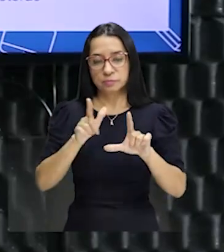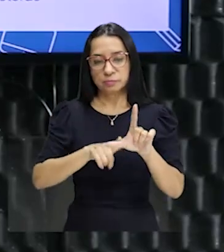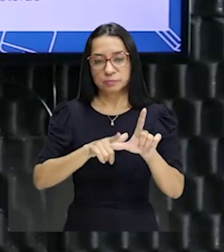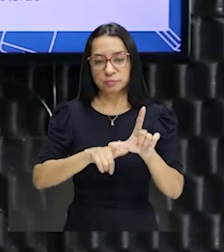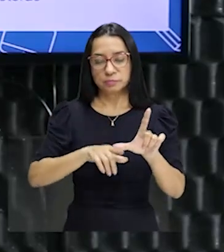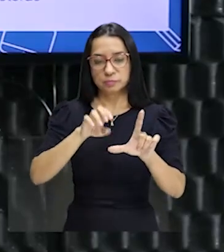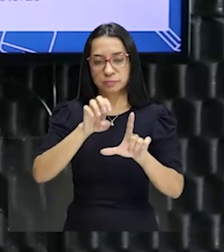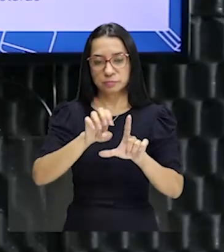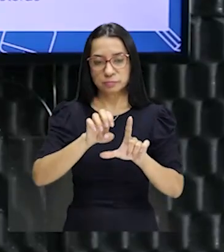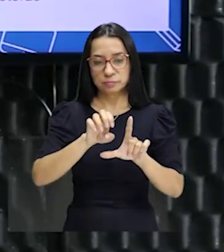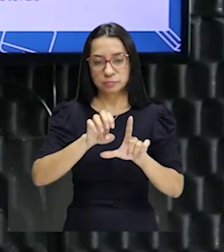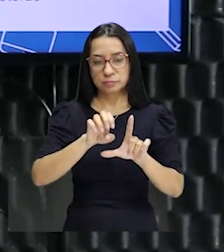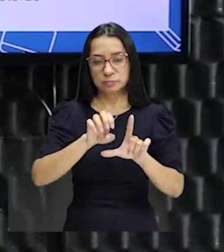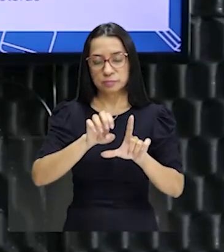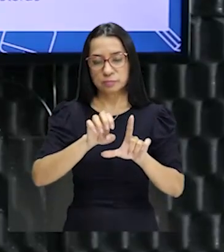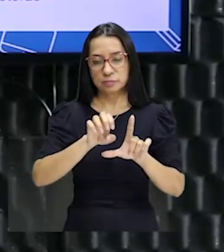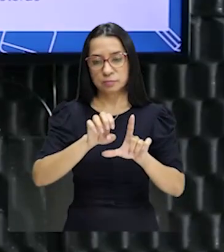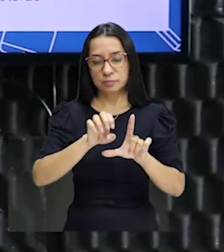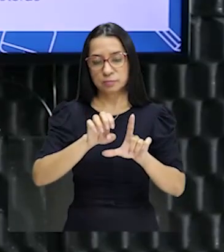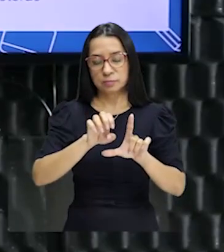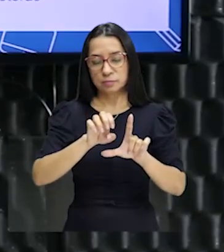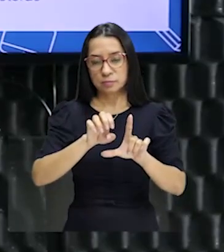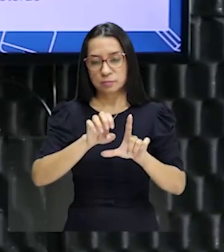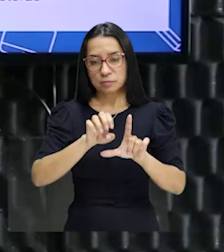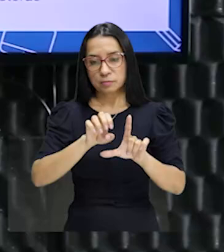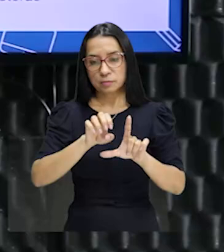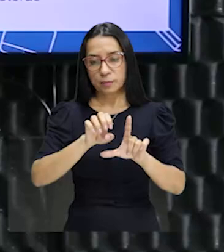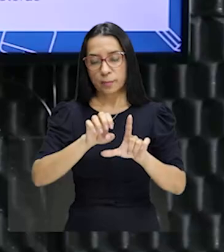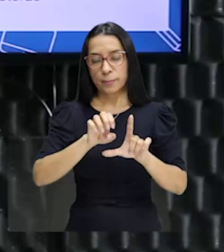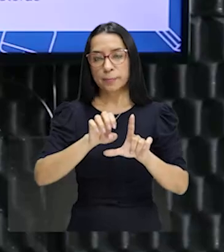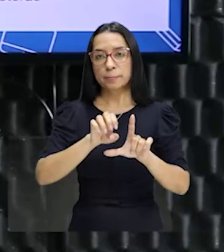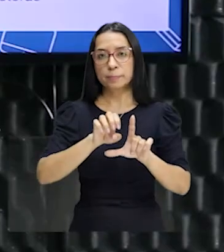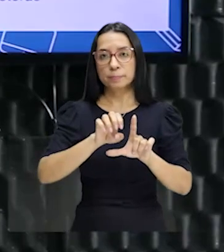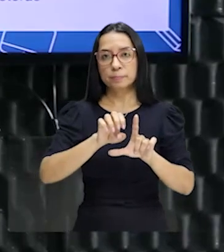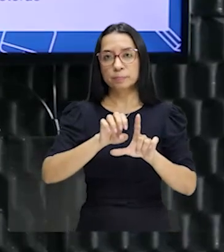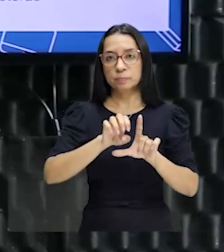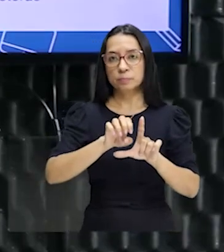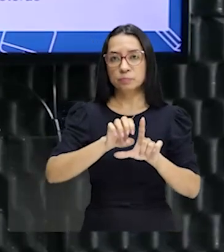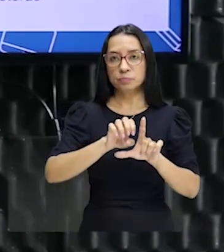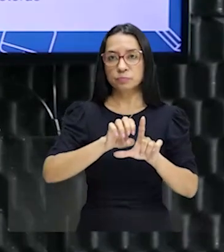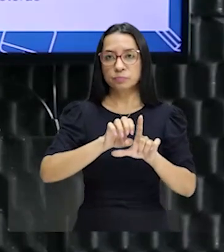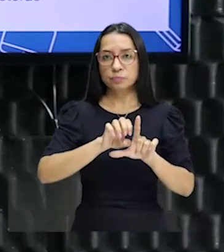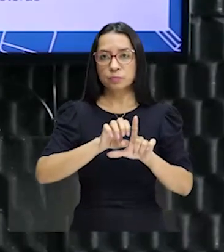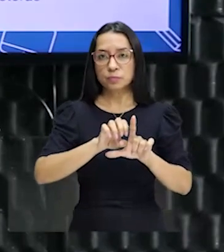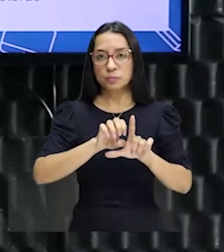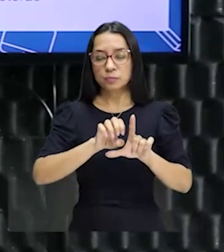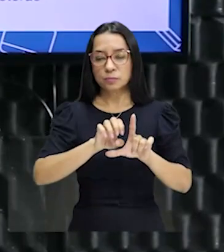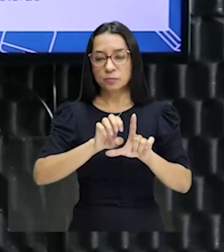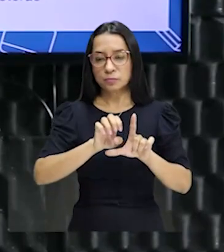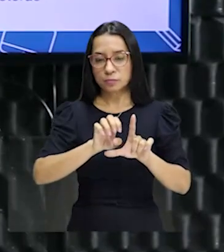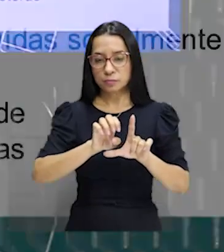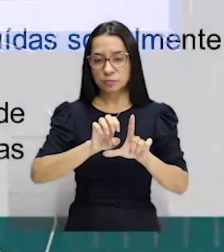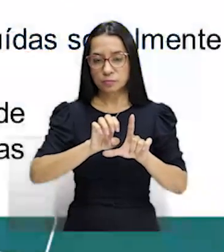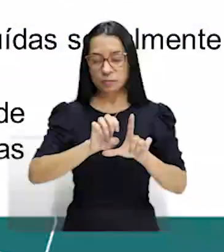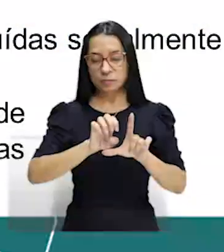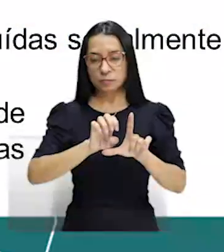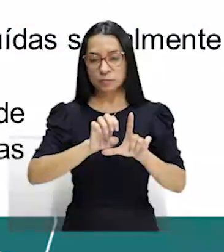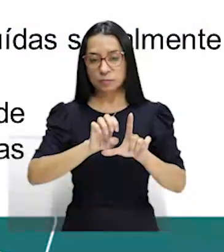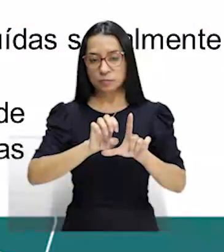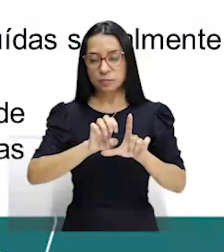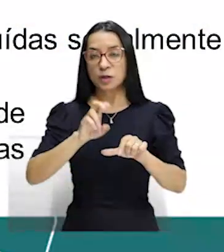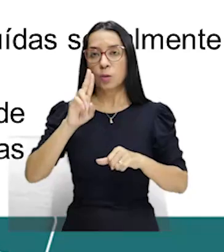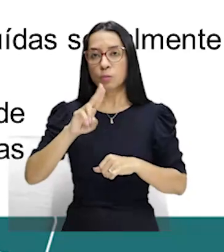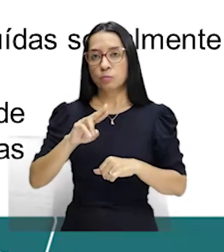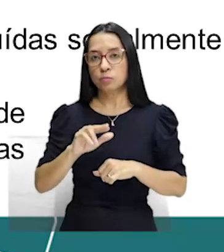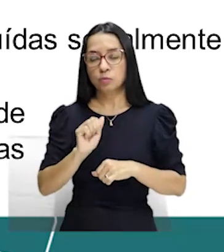jogo, a participação está sempre vinculada à necessidade de aprender um conteúdo novo e de desenvolver habilidades motoras especializadas.